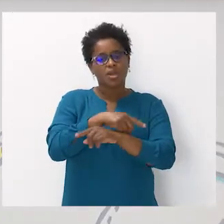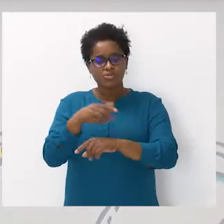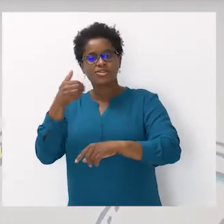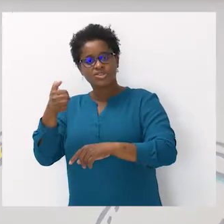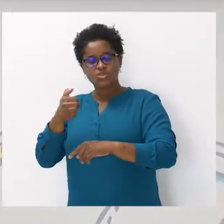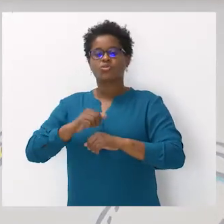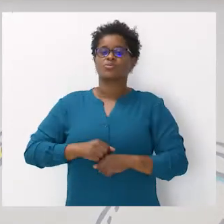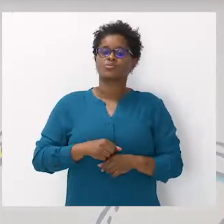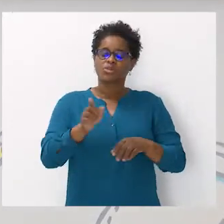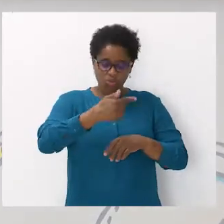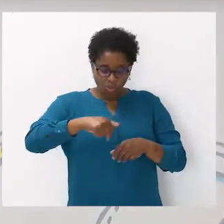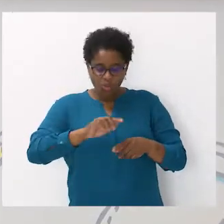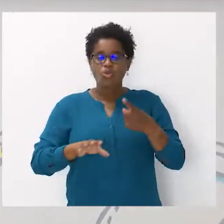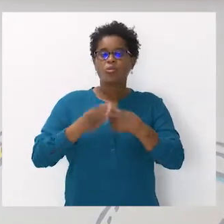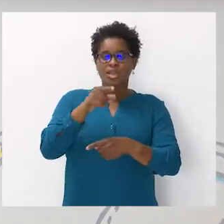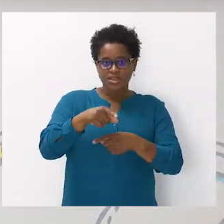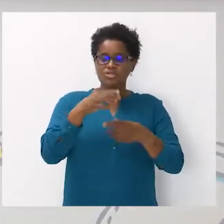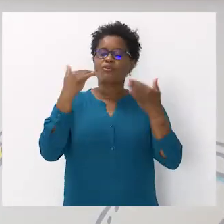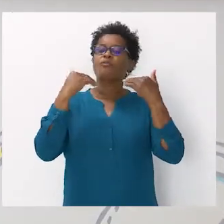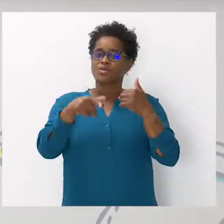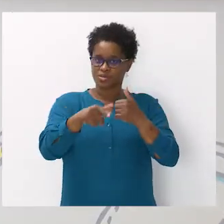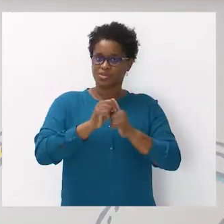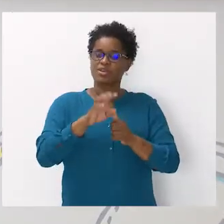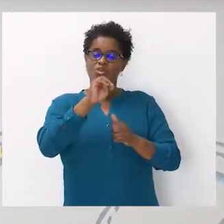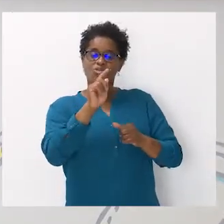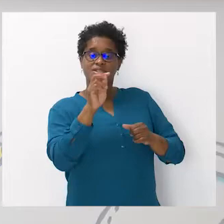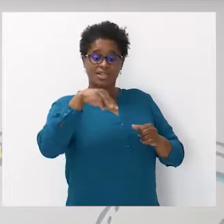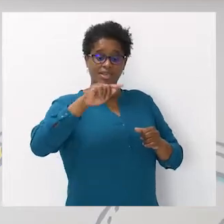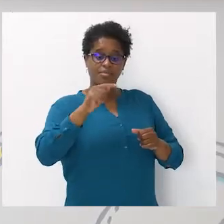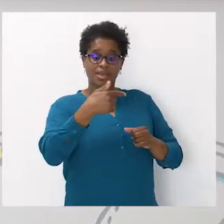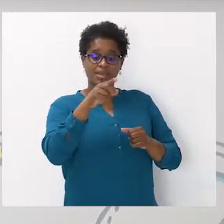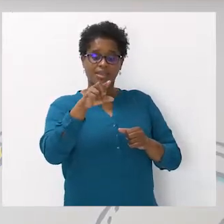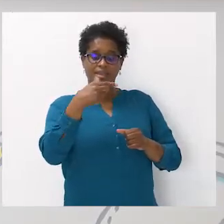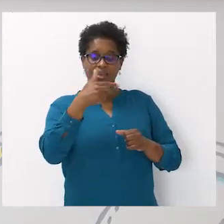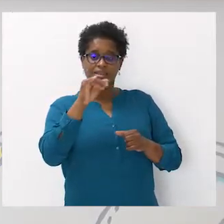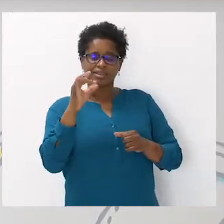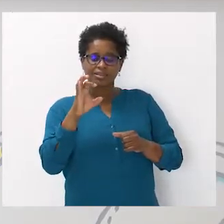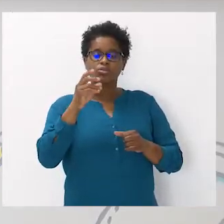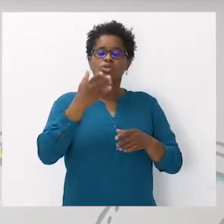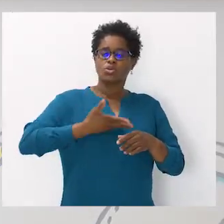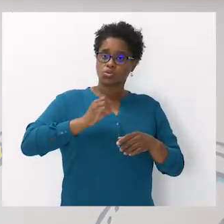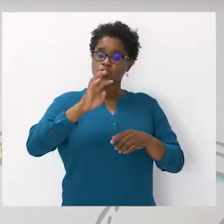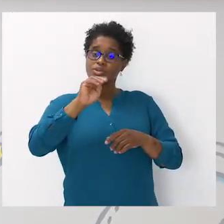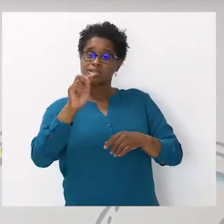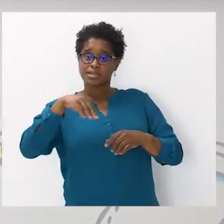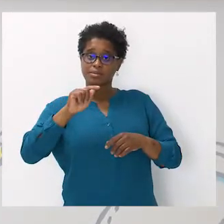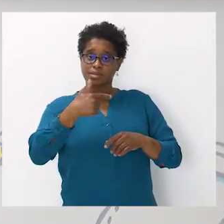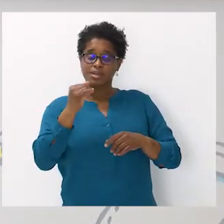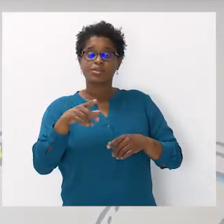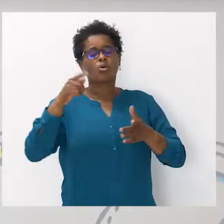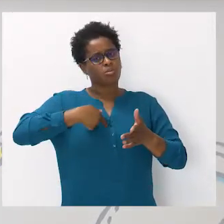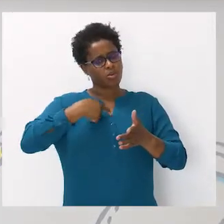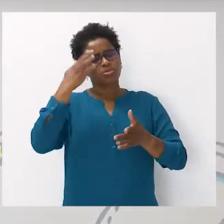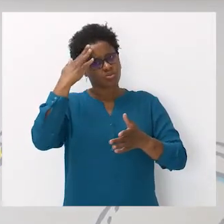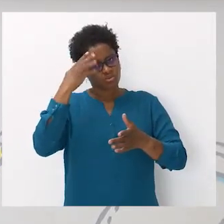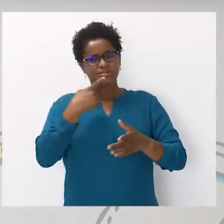Então, nós obtemos essa nota. O simétrico do simétrico é o próprio número.